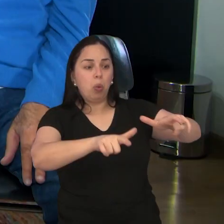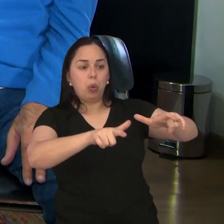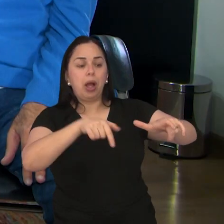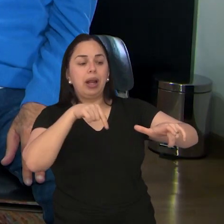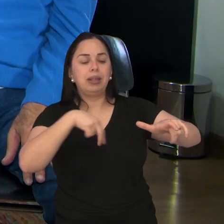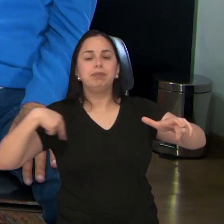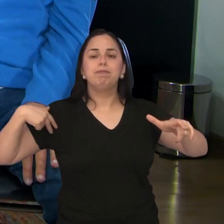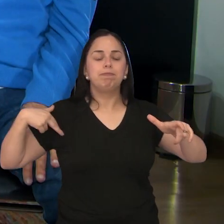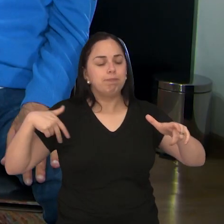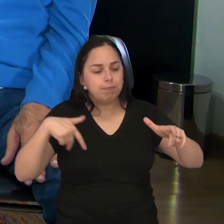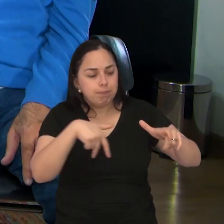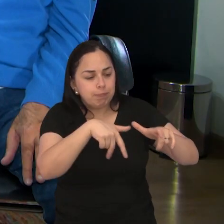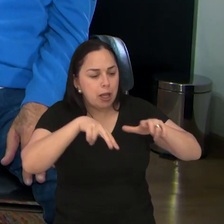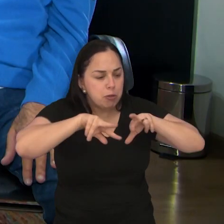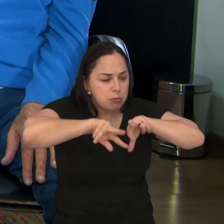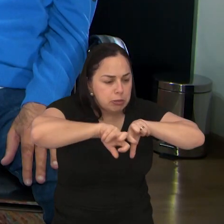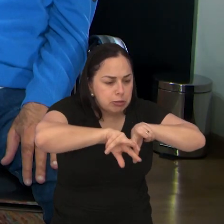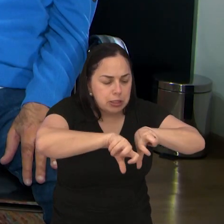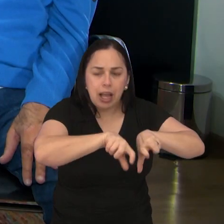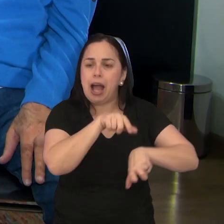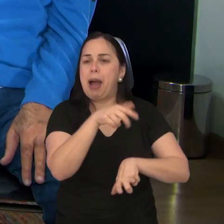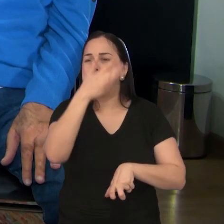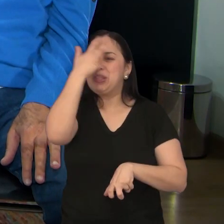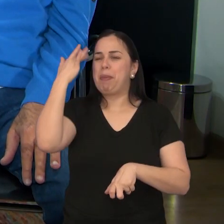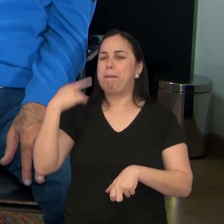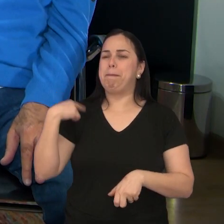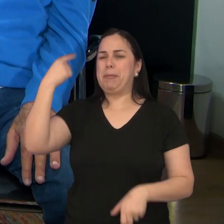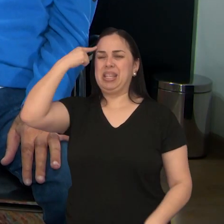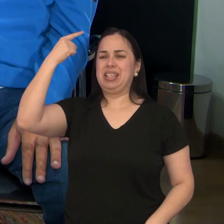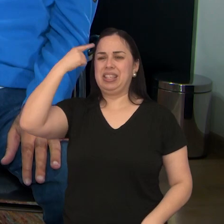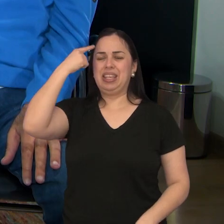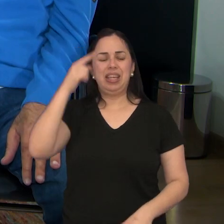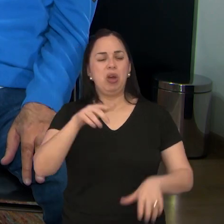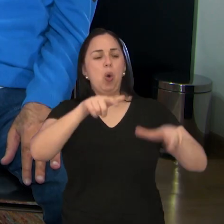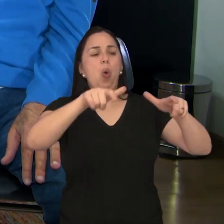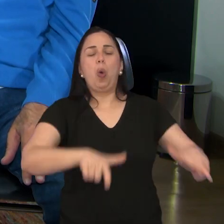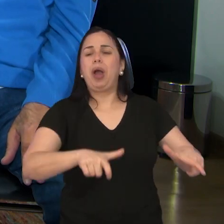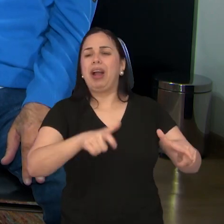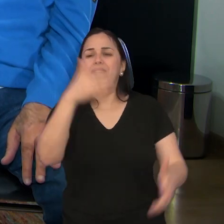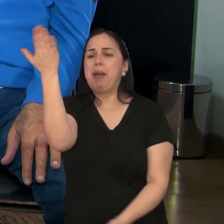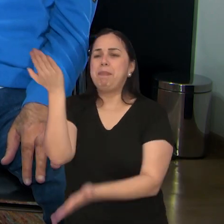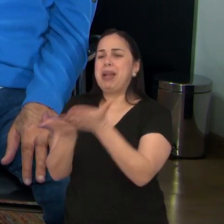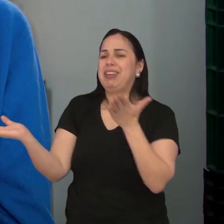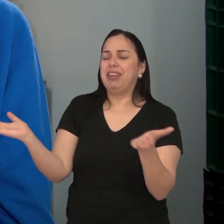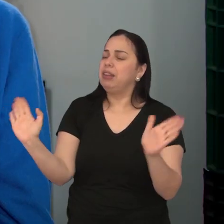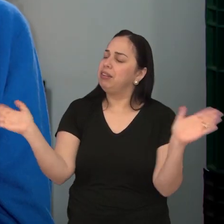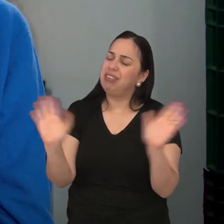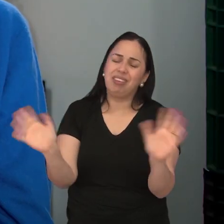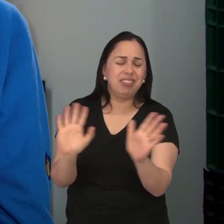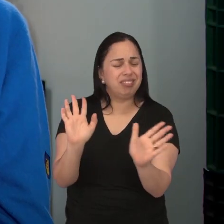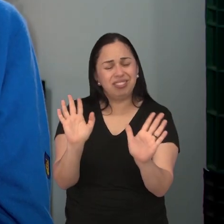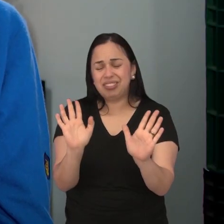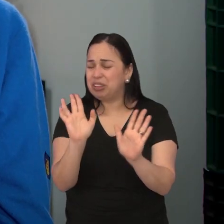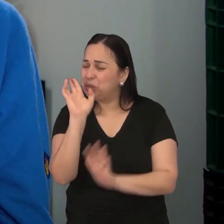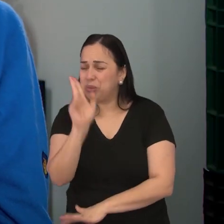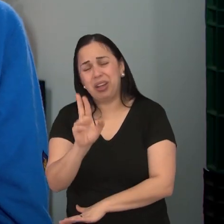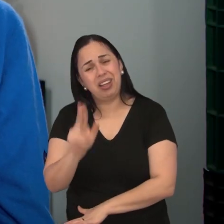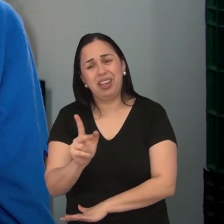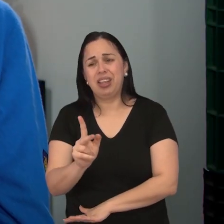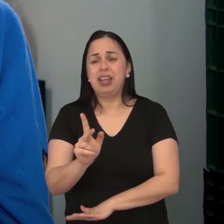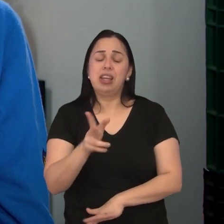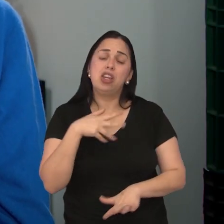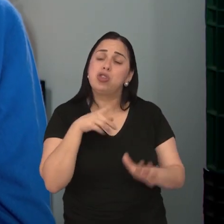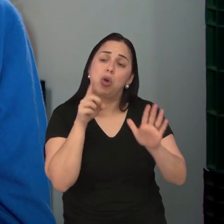que têm indício, que tem material arqueológico, o proprietário acha que vai perder a terra, nunca mais vai poder fazer nada lá, e isso não é verdade também,